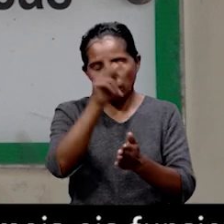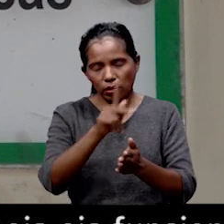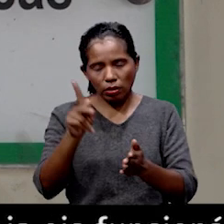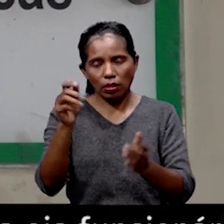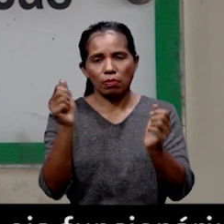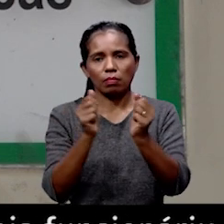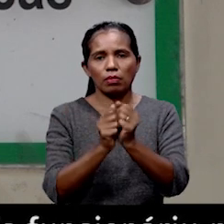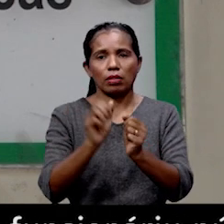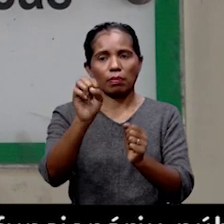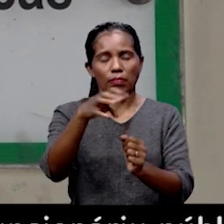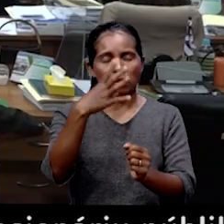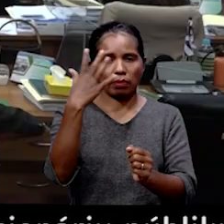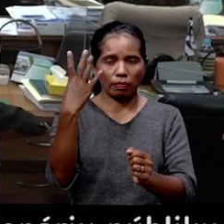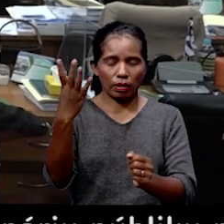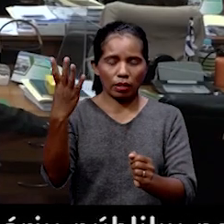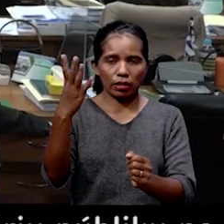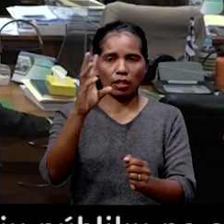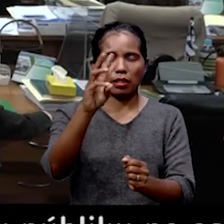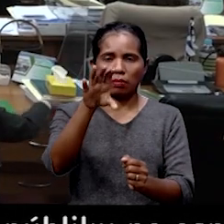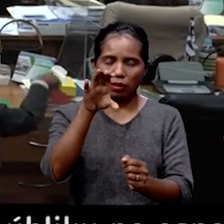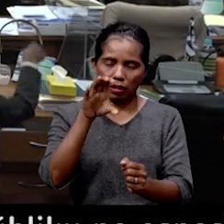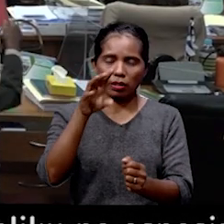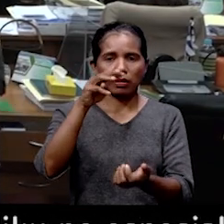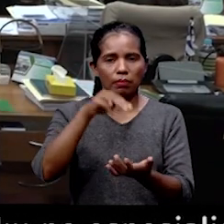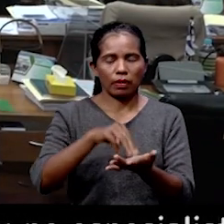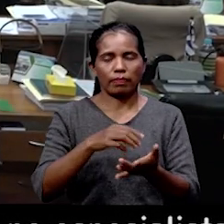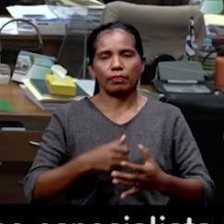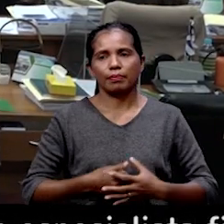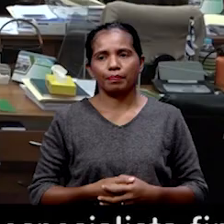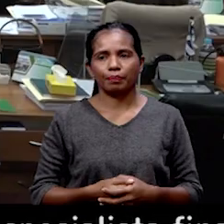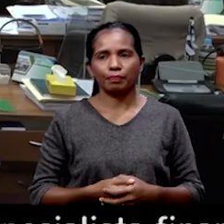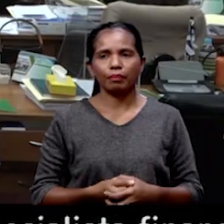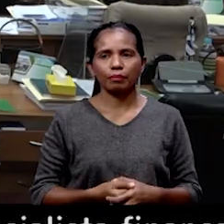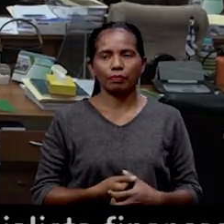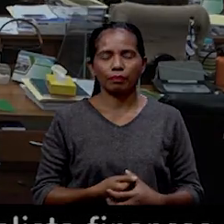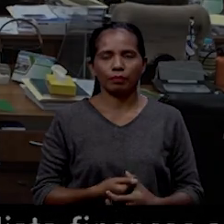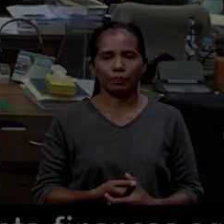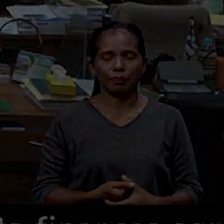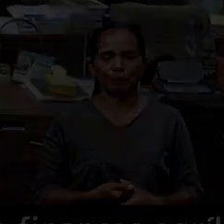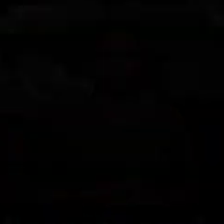Tokon Sanulu Resin Hat Atusnen Resin. Fátima Pereira, Eliu Gaio, GMN.